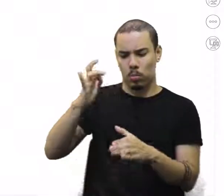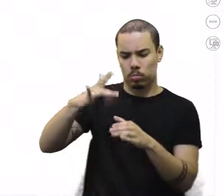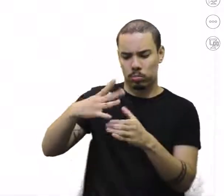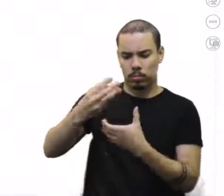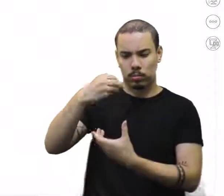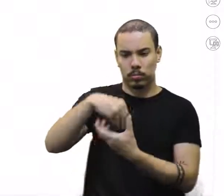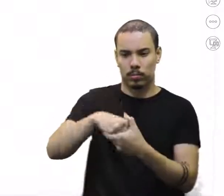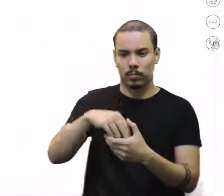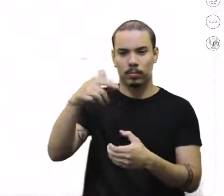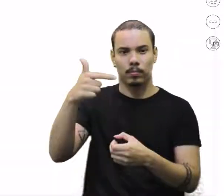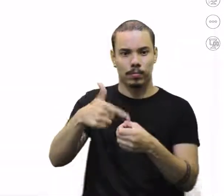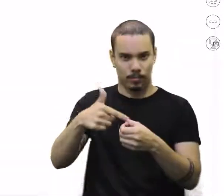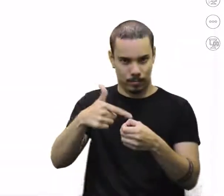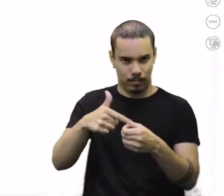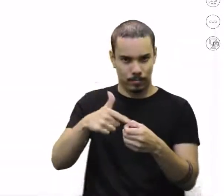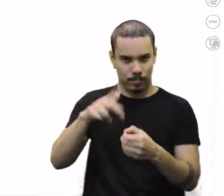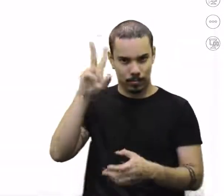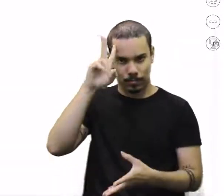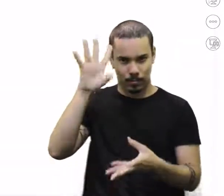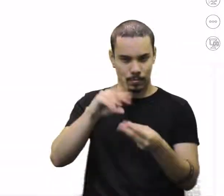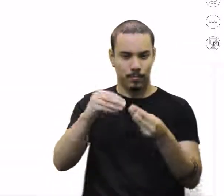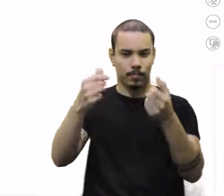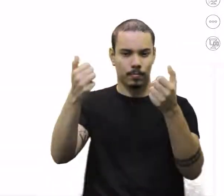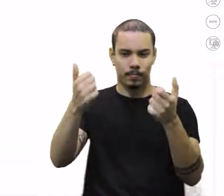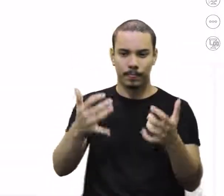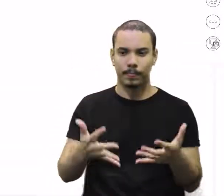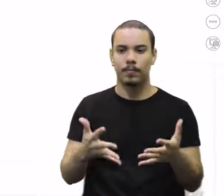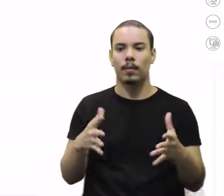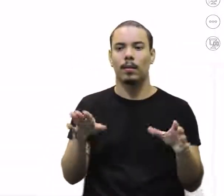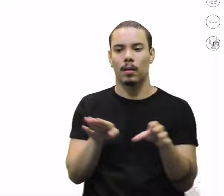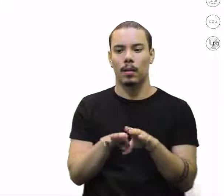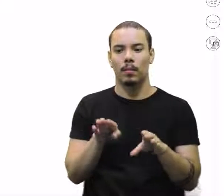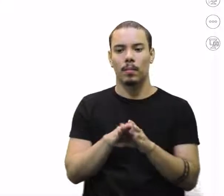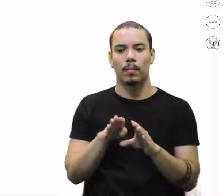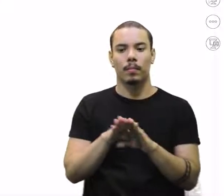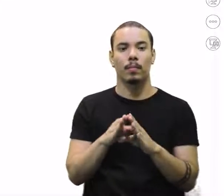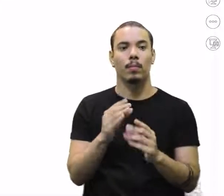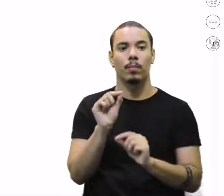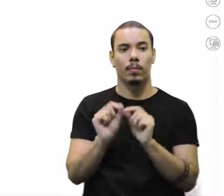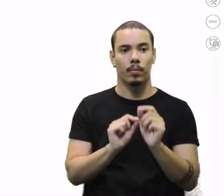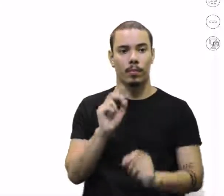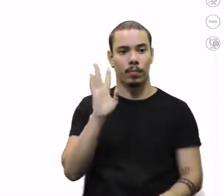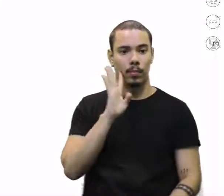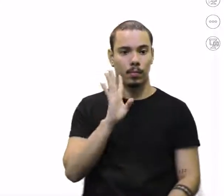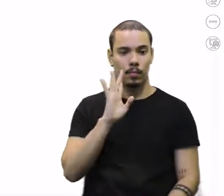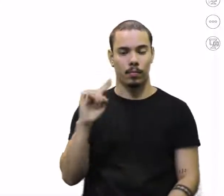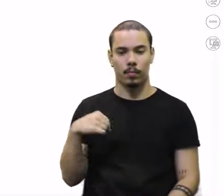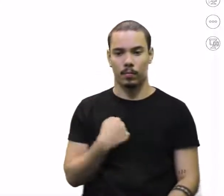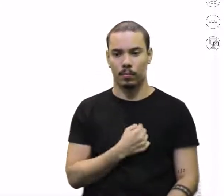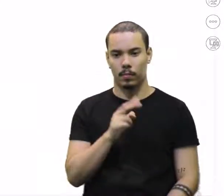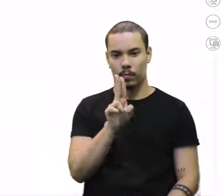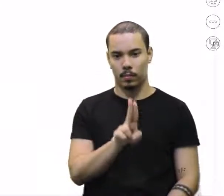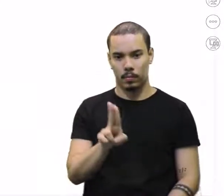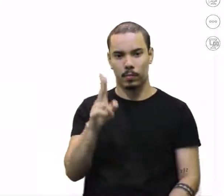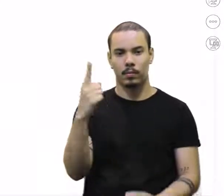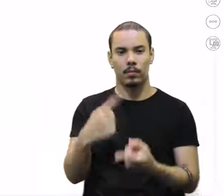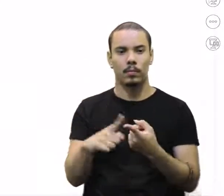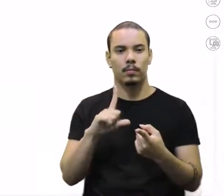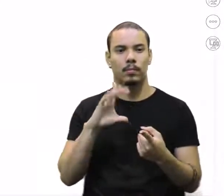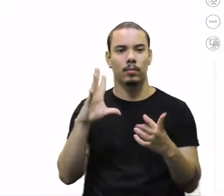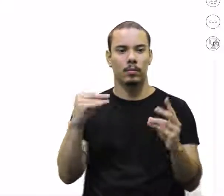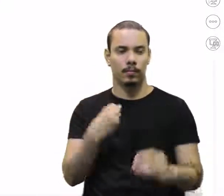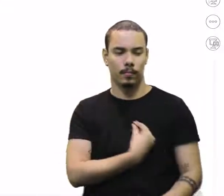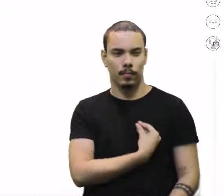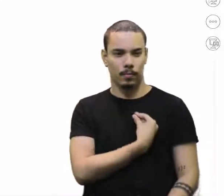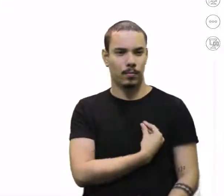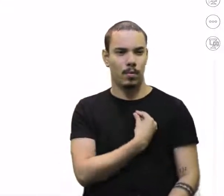faz parte lá dos componentes da gasolina. E aqui é muito legal a gente trabalhar porque nós temos a presença de todos os